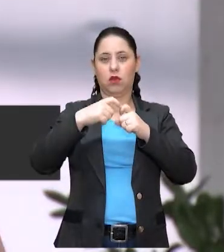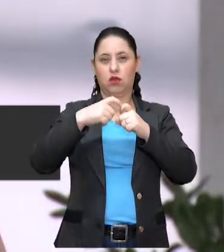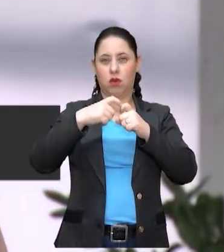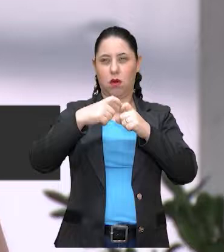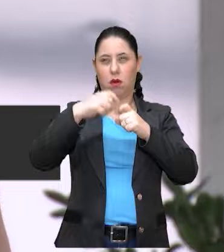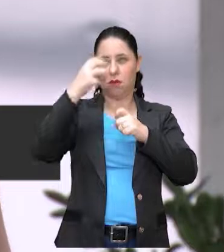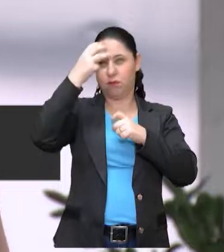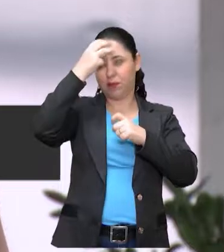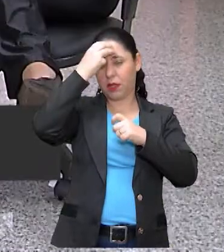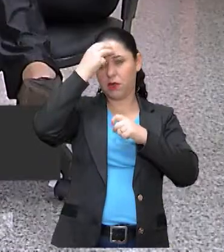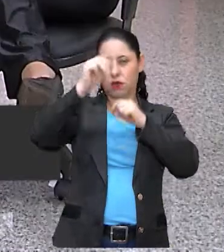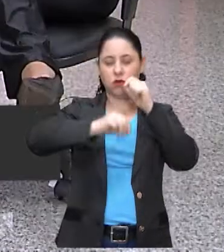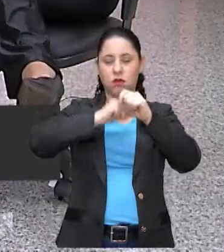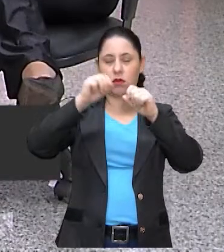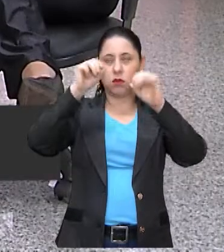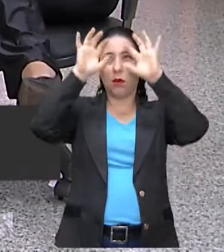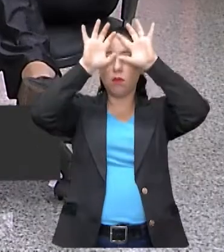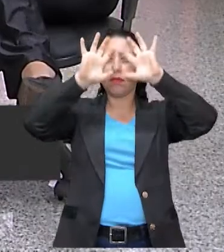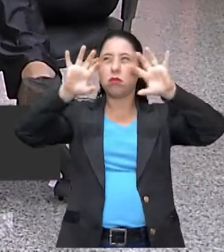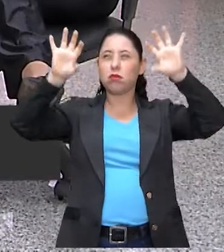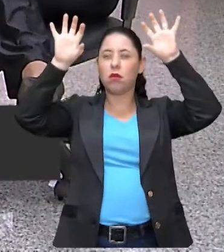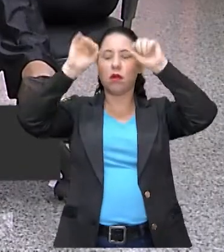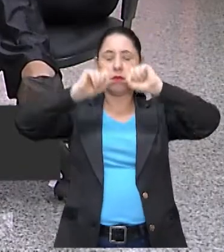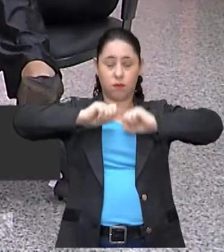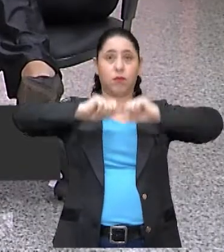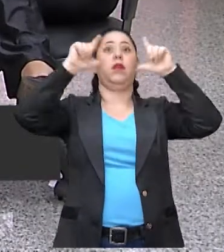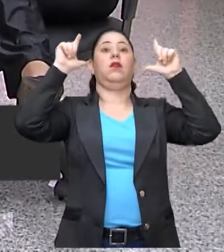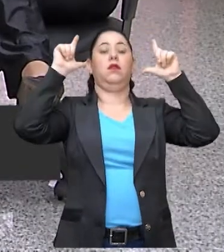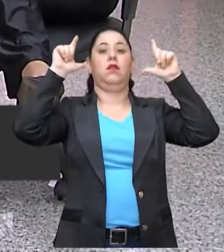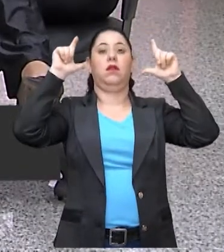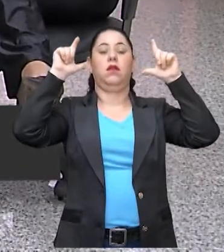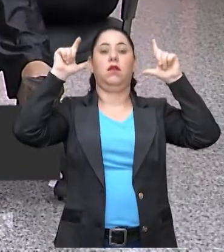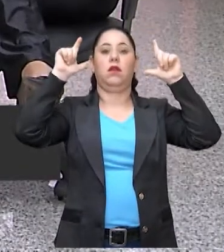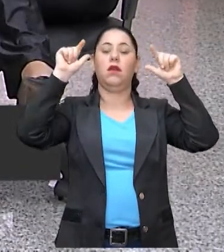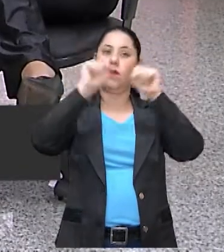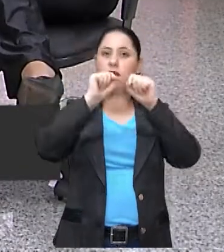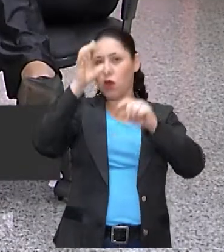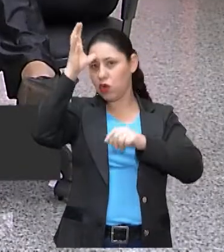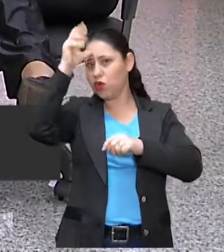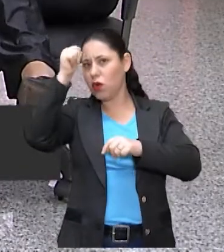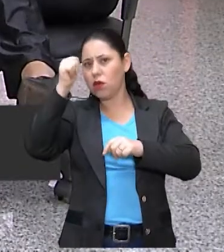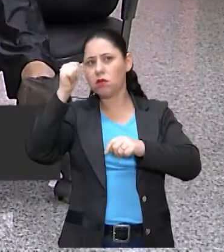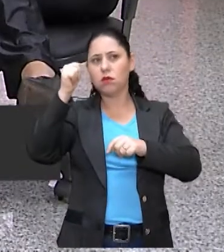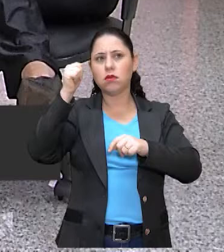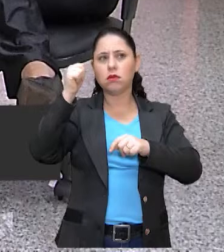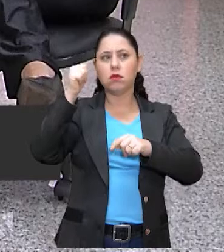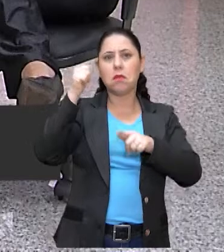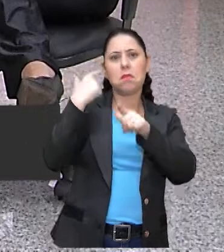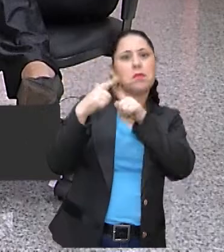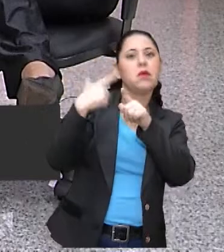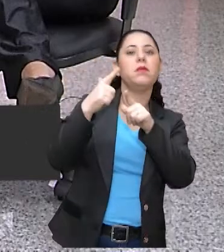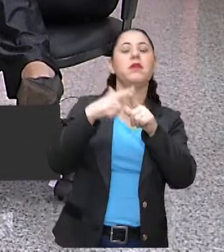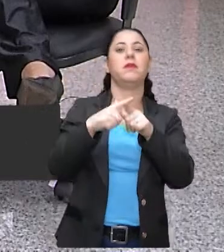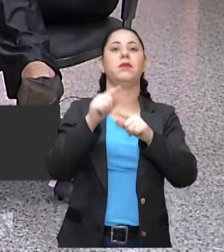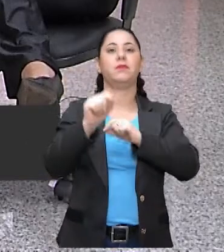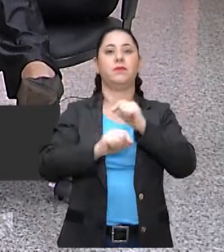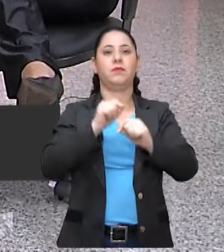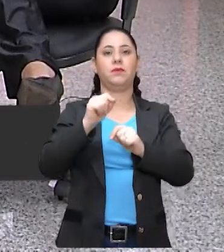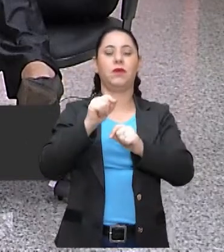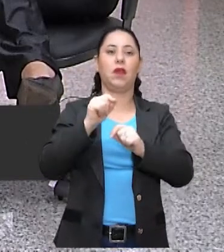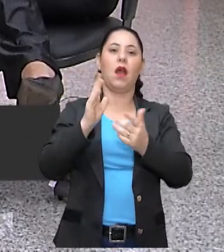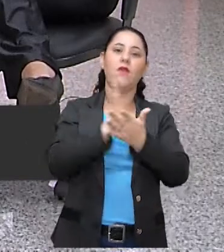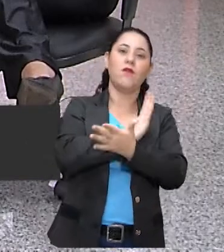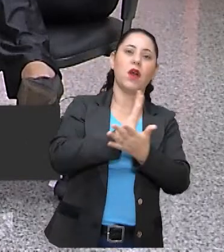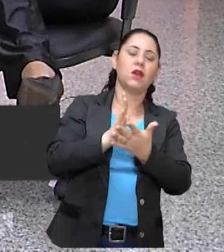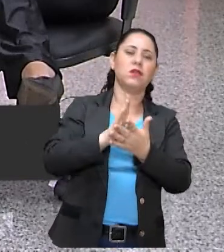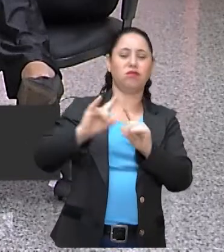que quando a gente tem um pesadelo é para a gente despertar de algo. É para a gente despertar exato, para a gente despertar e resolver aquela situação que